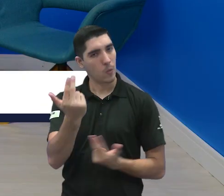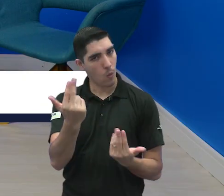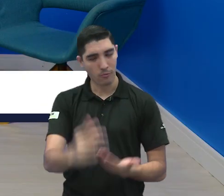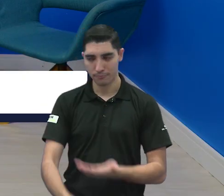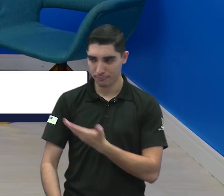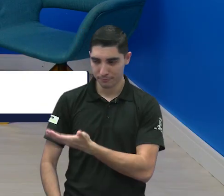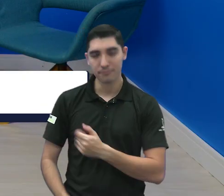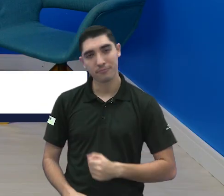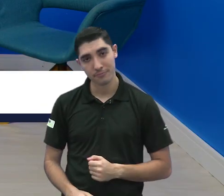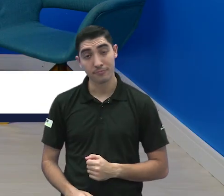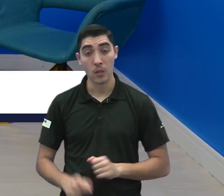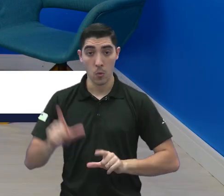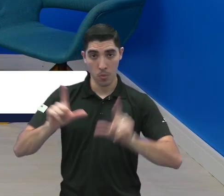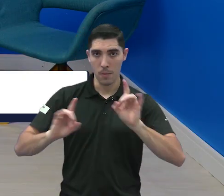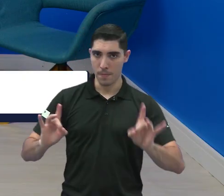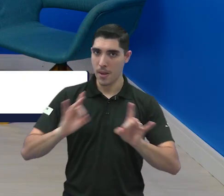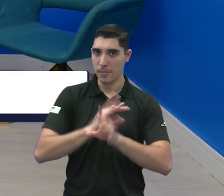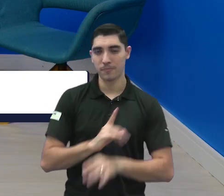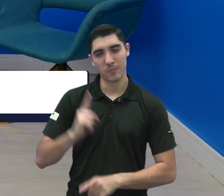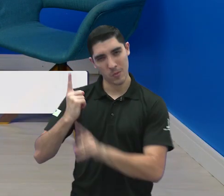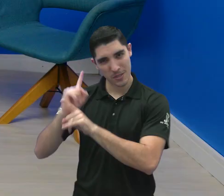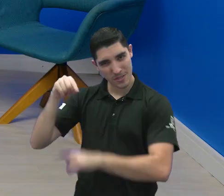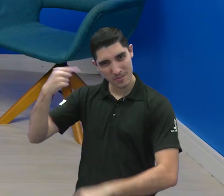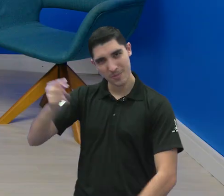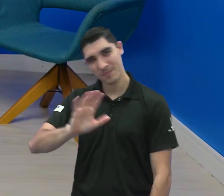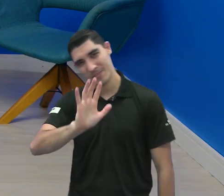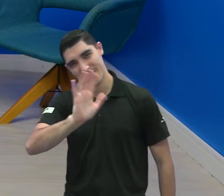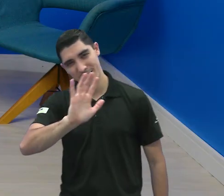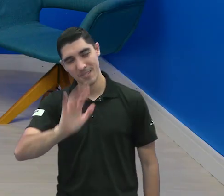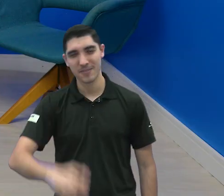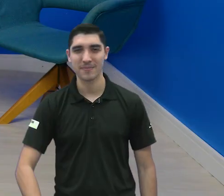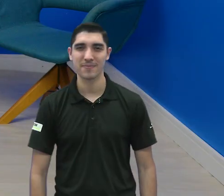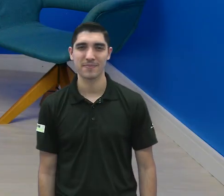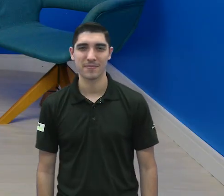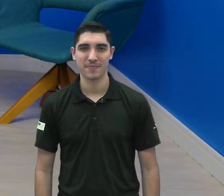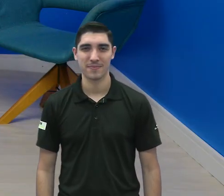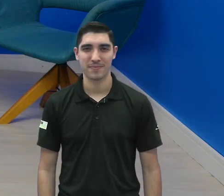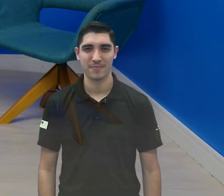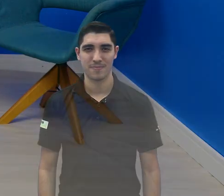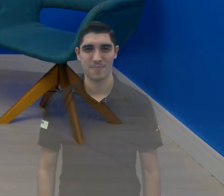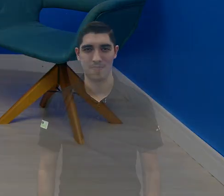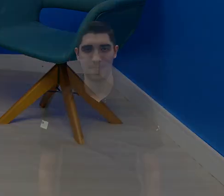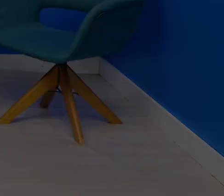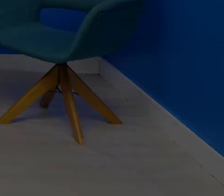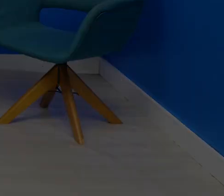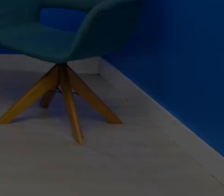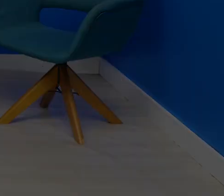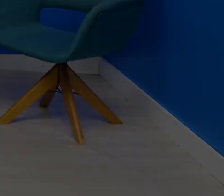@tvcâmara-sjc. A gente fica por aqui. Até mais. Tchau, tchau.